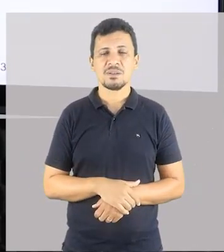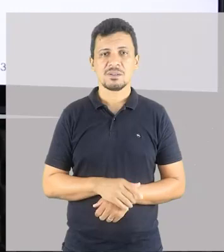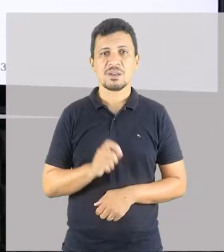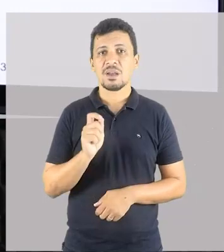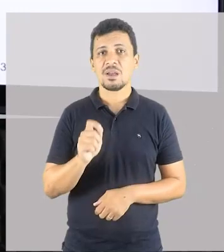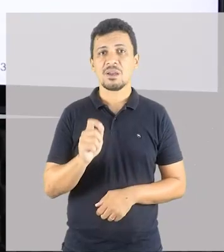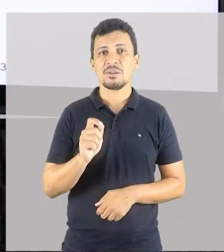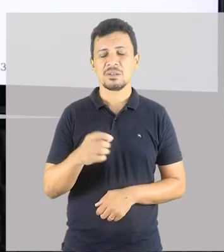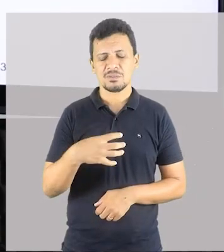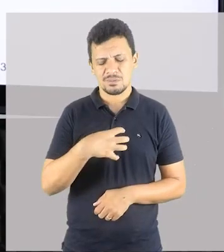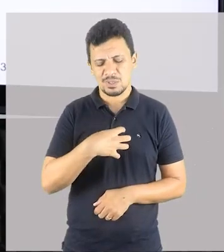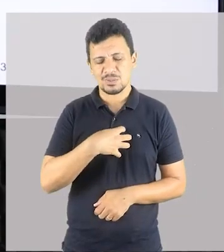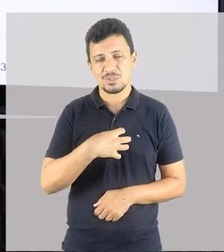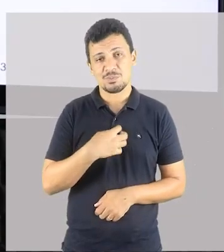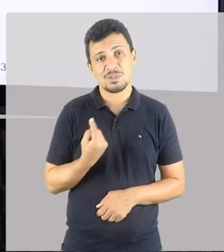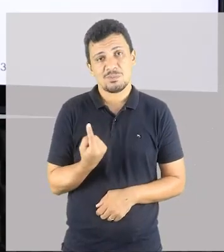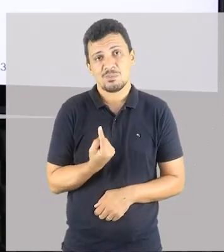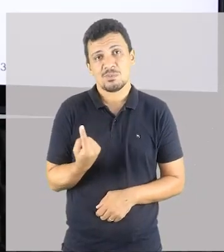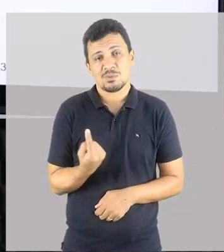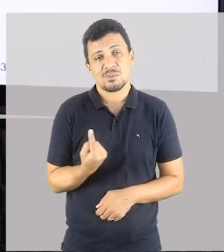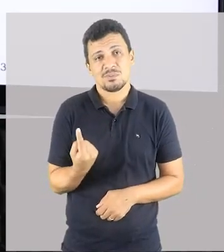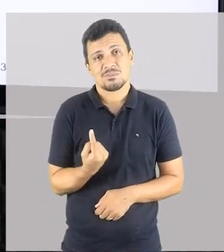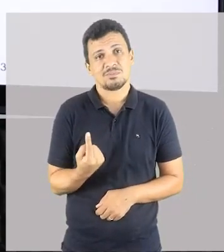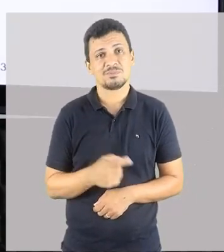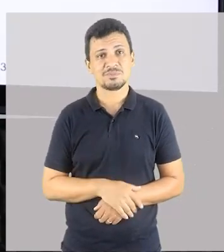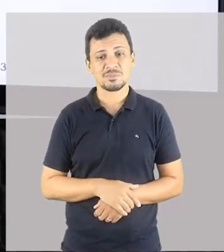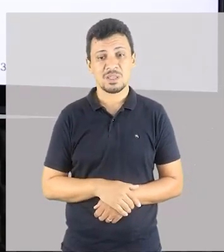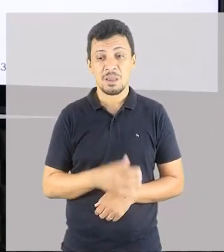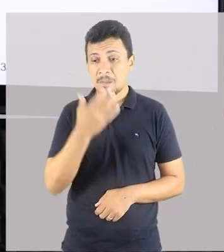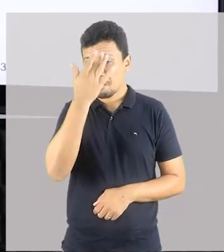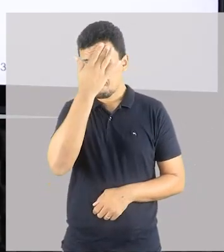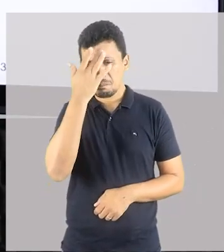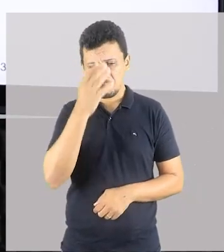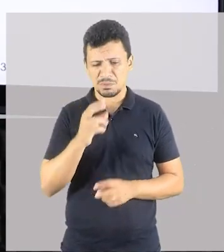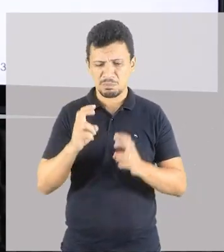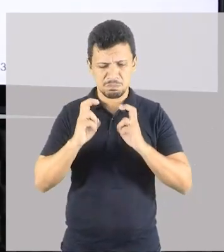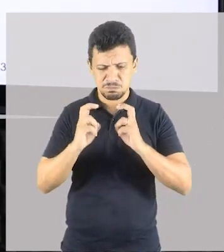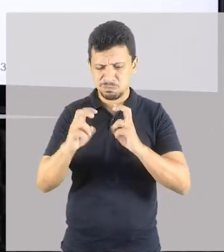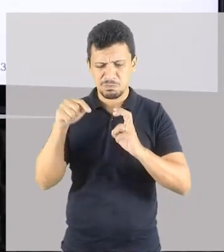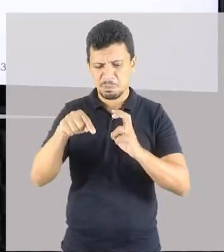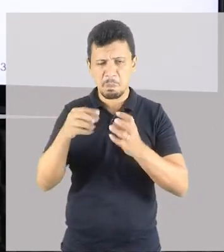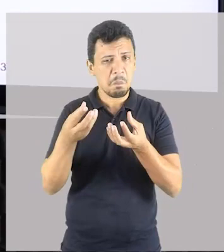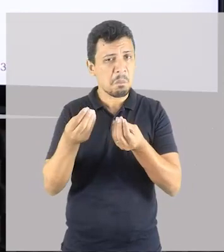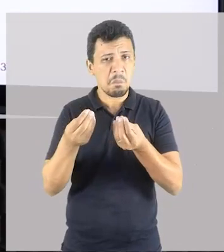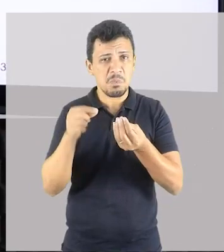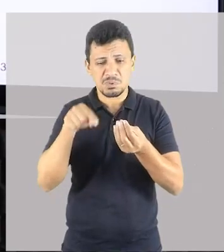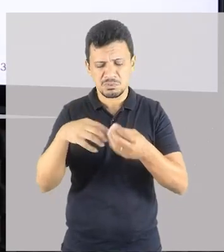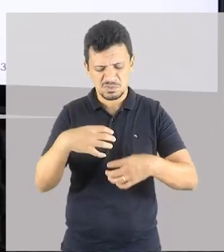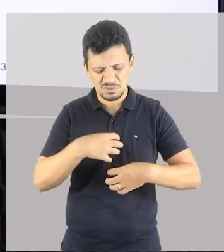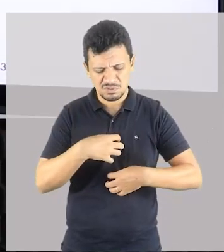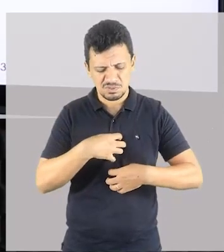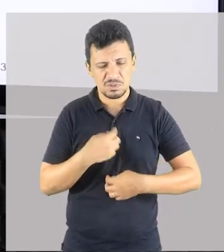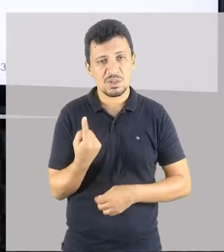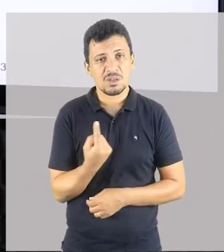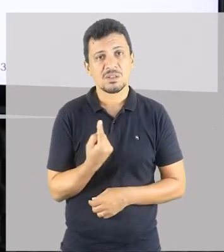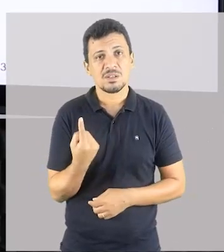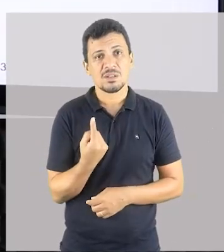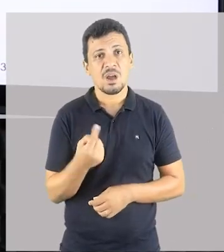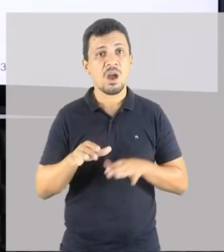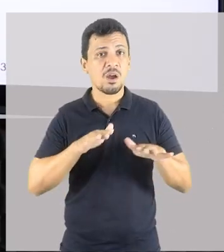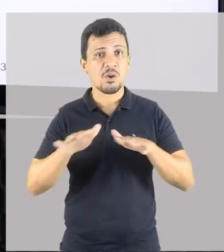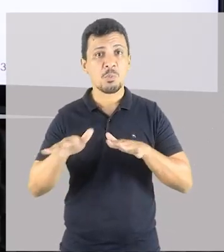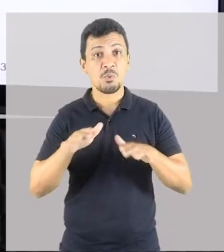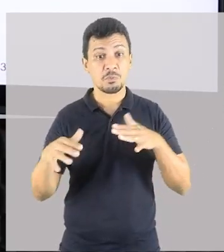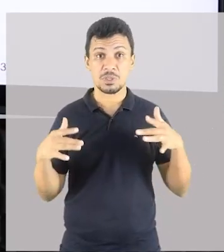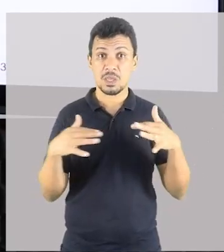a nossa solidão, certo? No meio de uma multidão. Nós temos um movimento na grande cidade